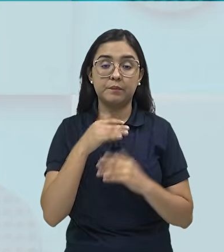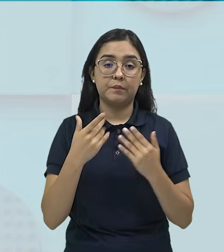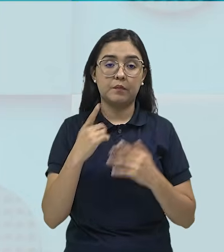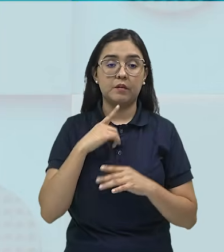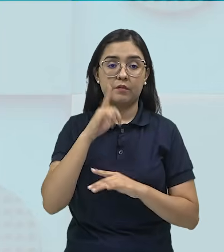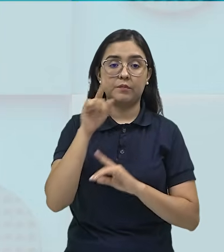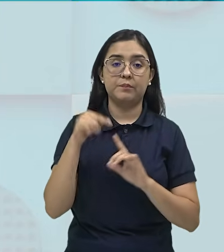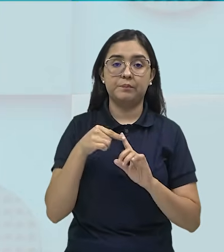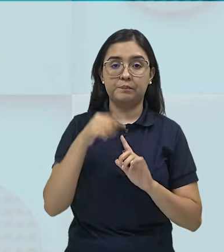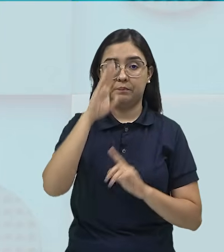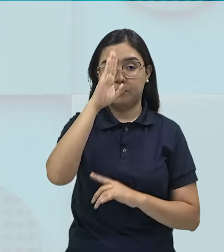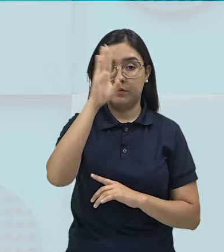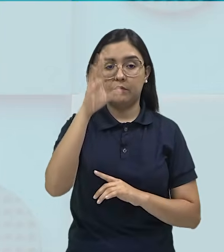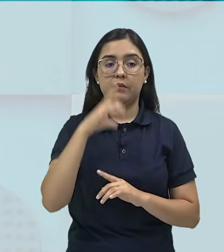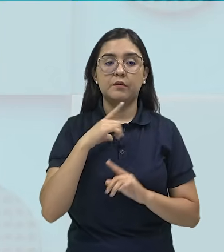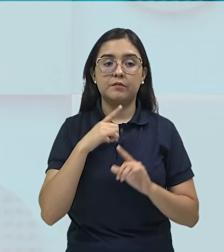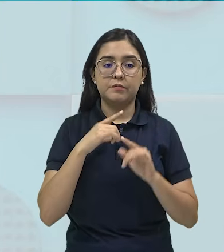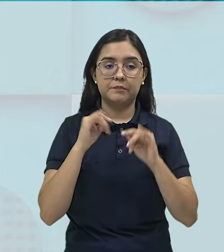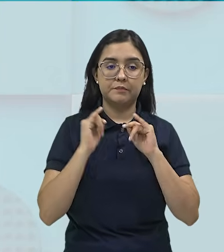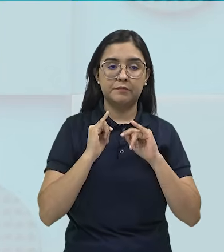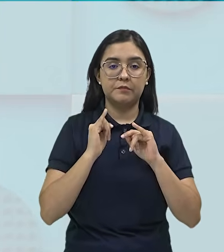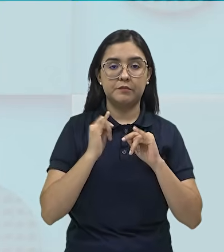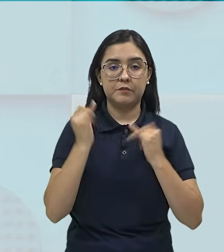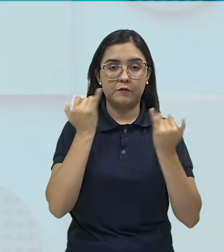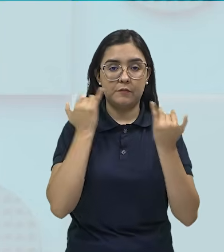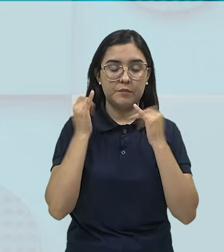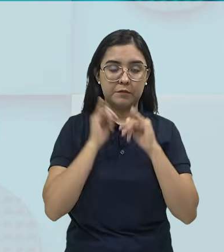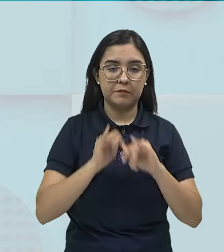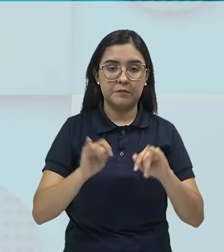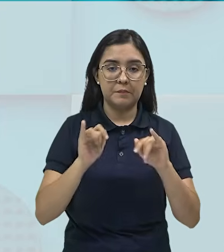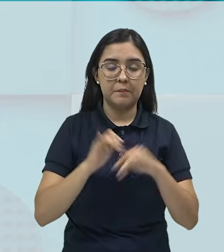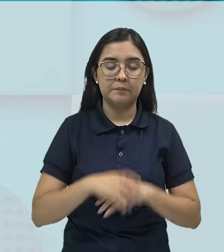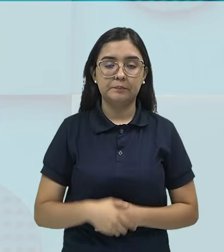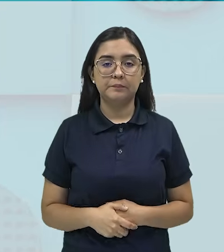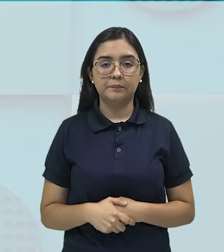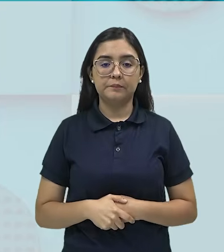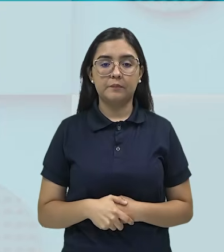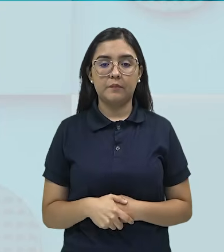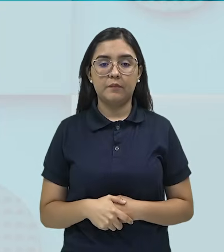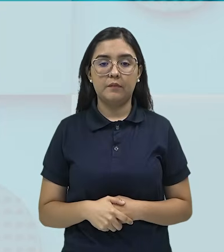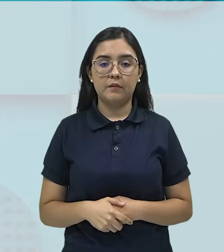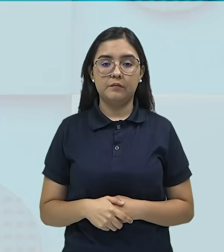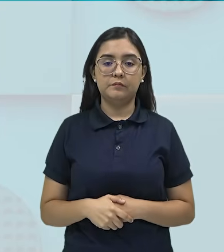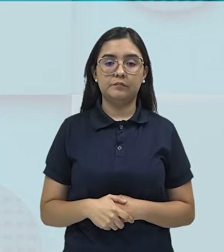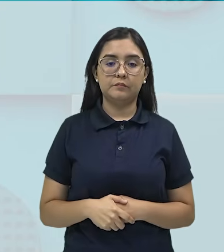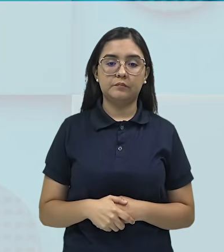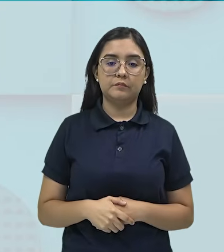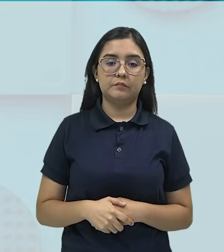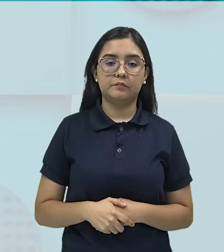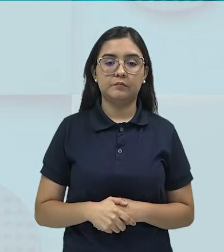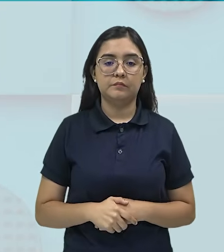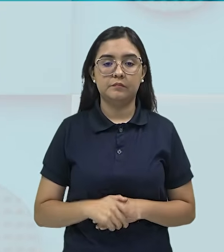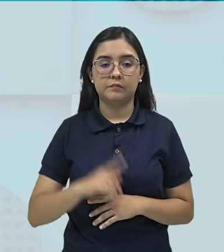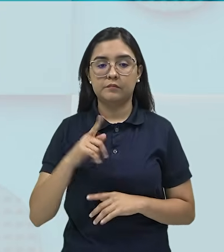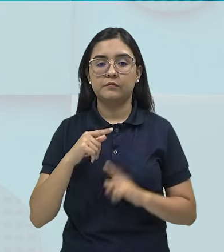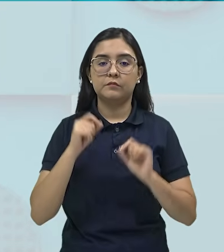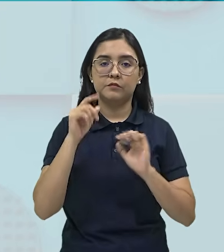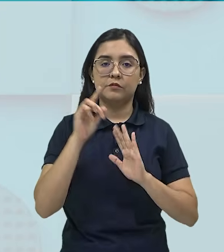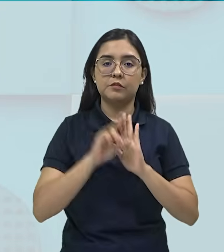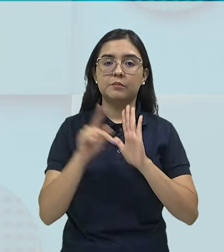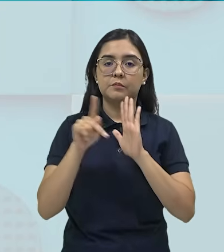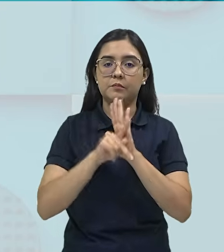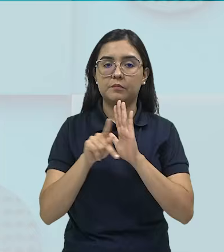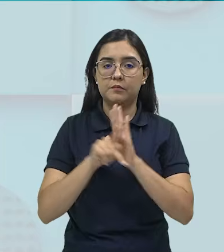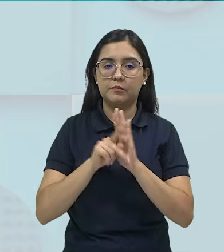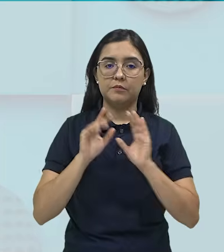intenção principal de comunicar os fatos recentes ao leitor. Isso é um direito, né, do